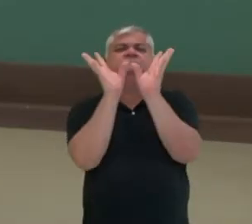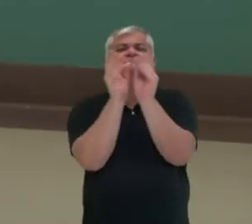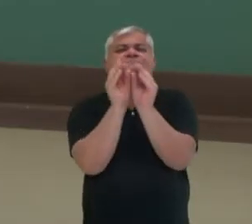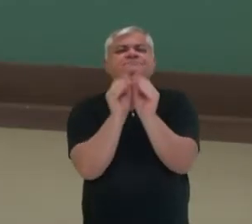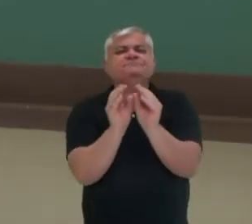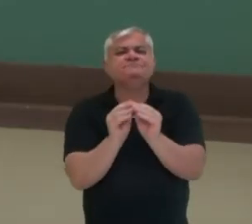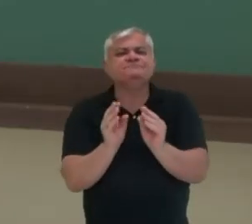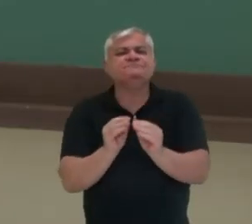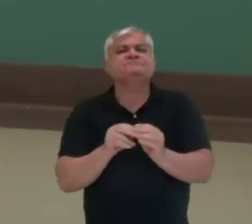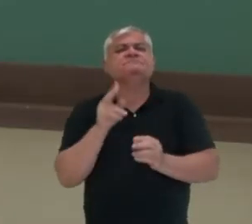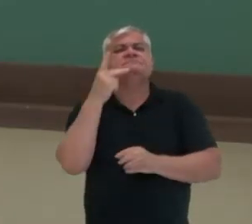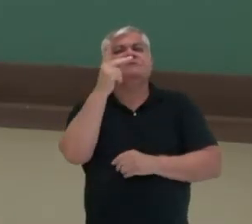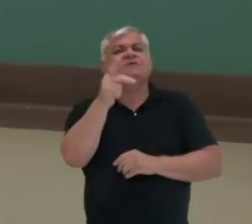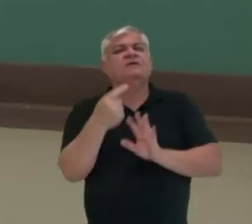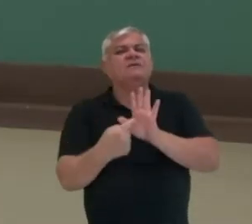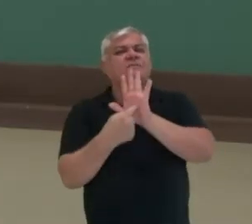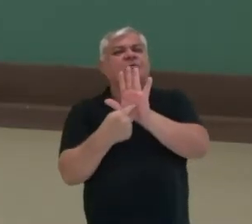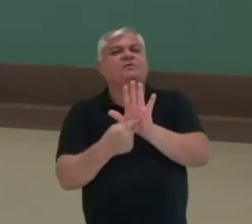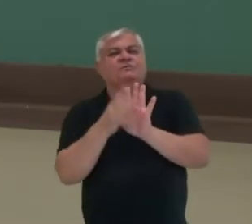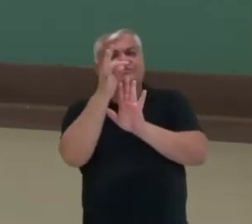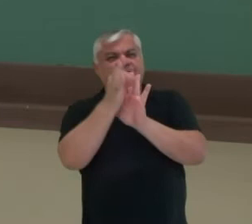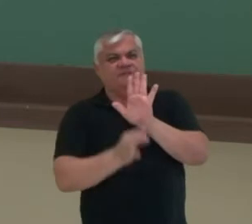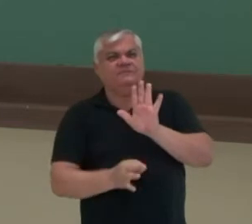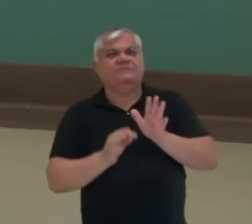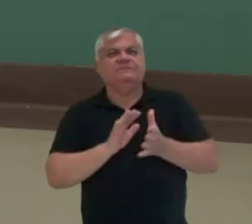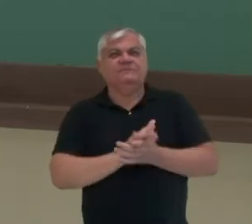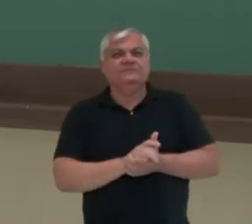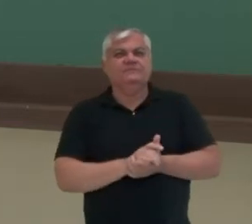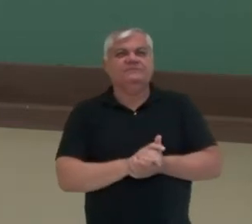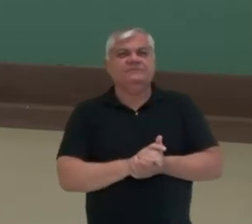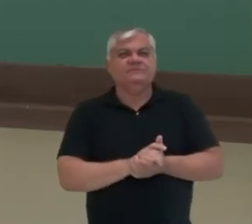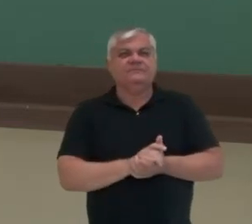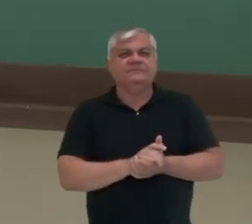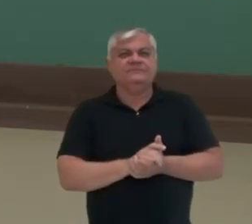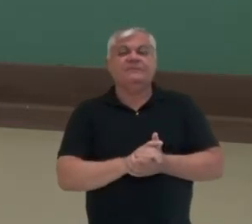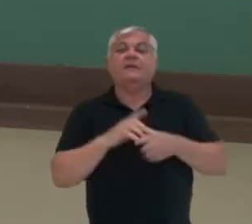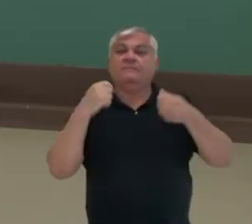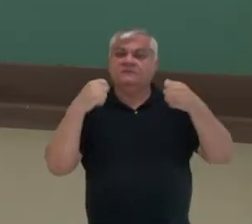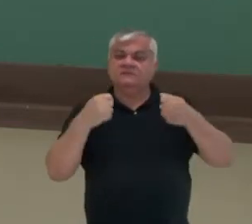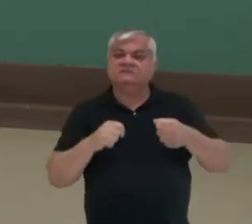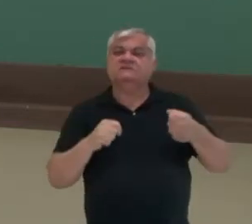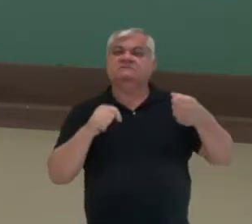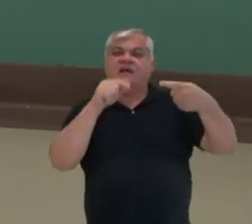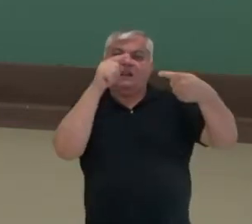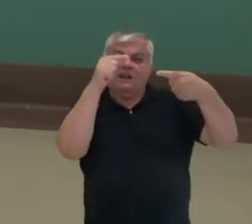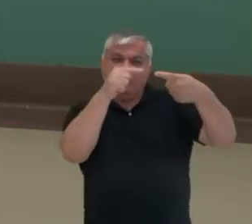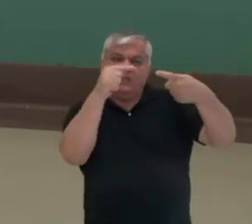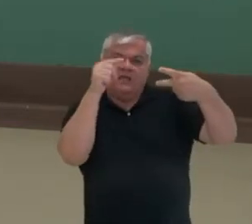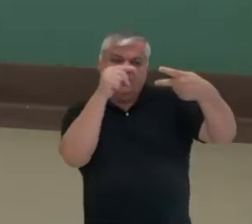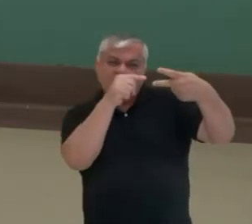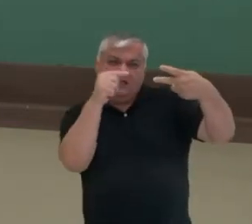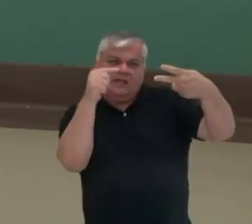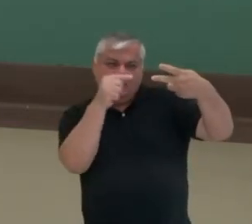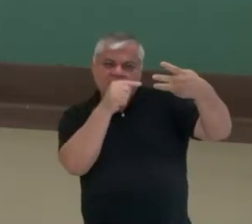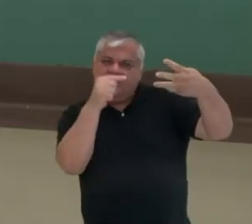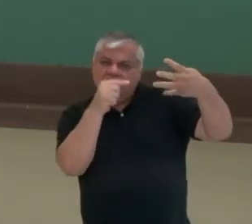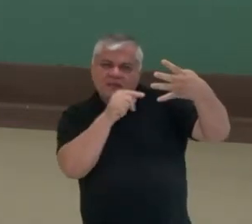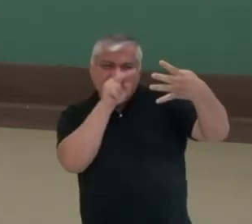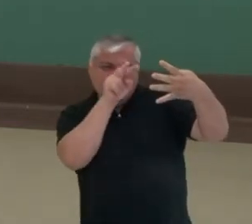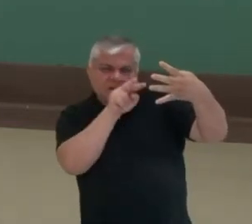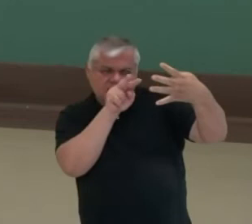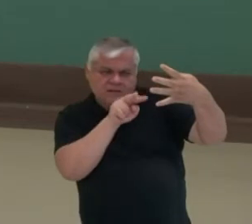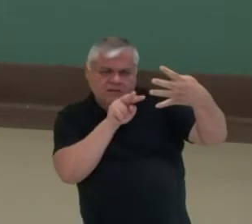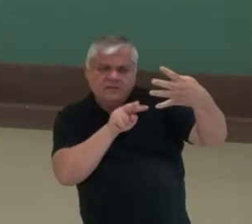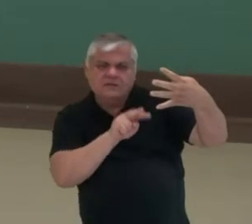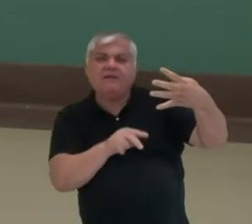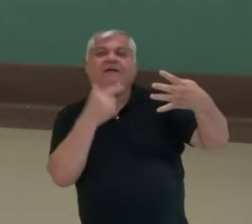descrição crítica do que aparece no texto. Claro que você tem que ir passo a passo, olhando, né, os questionamentos